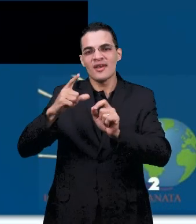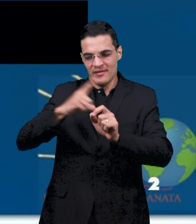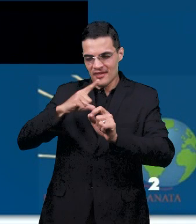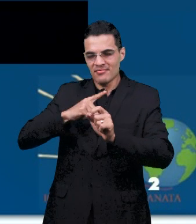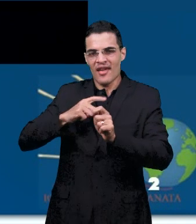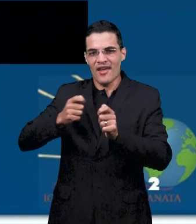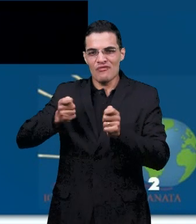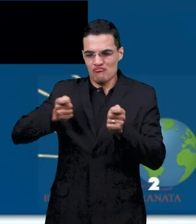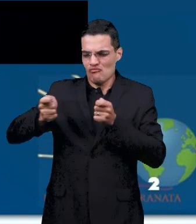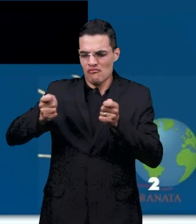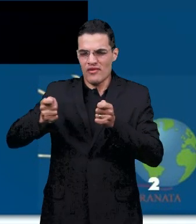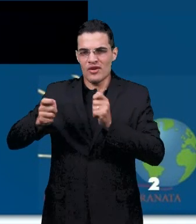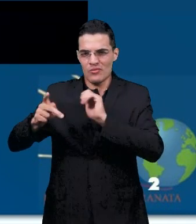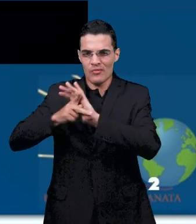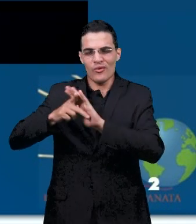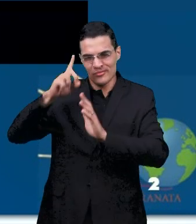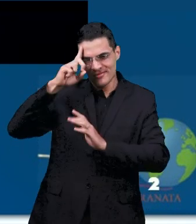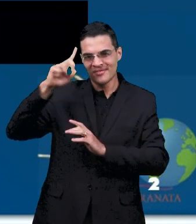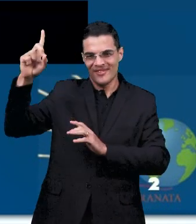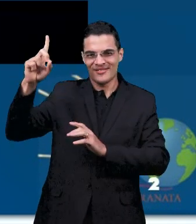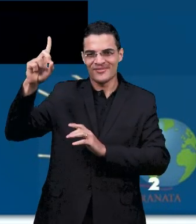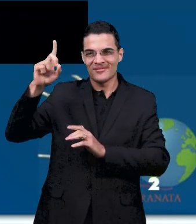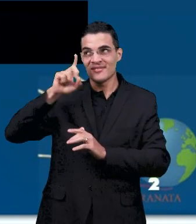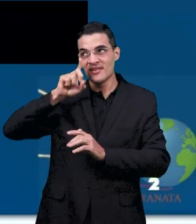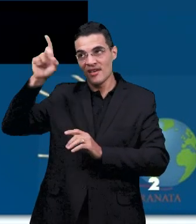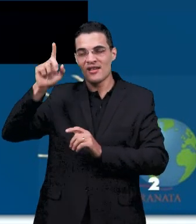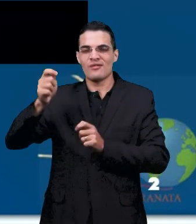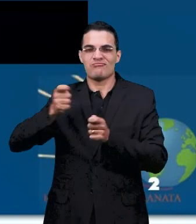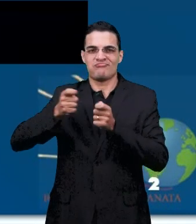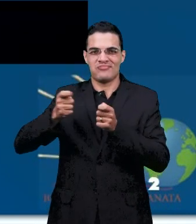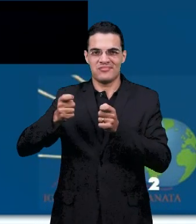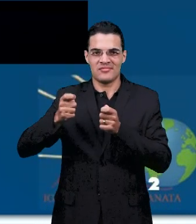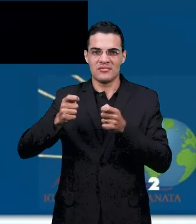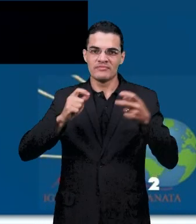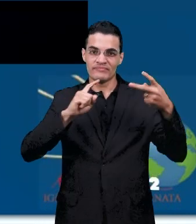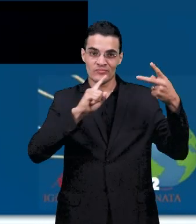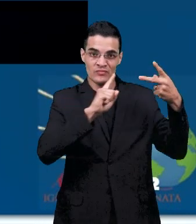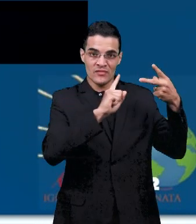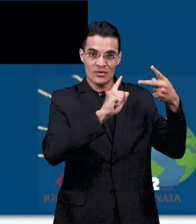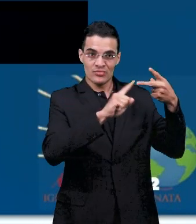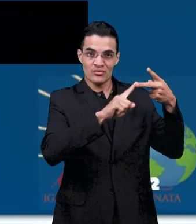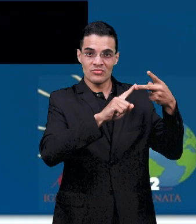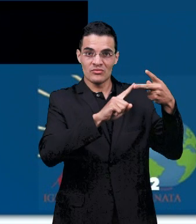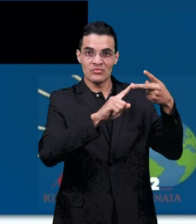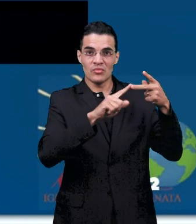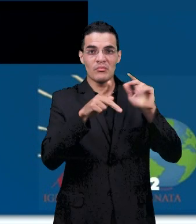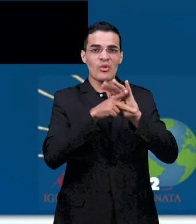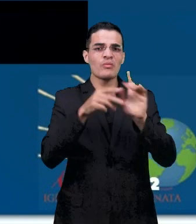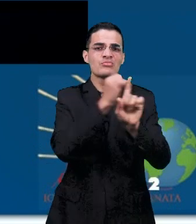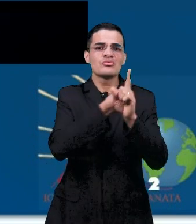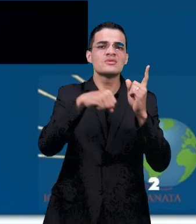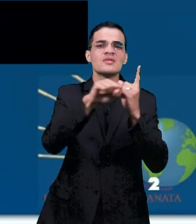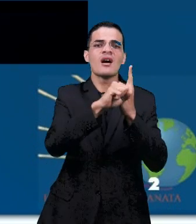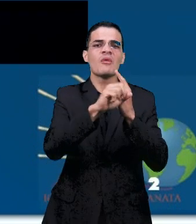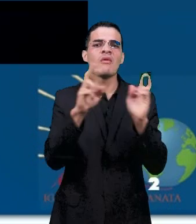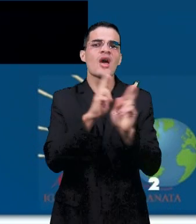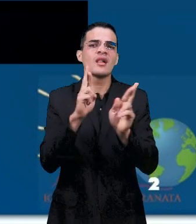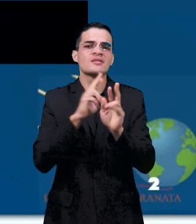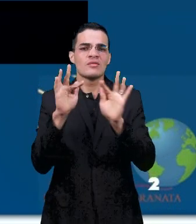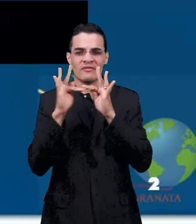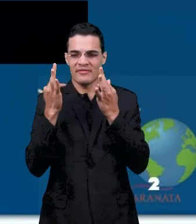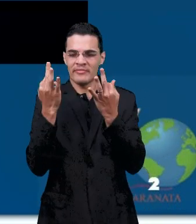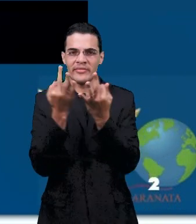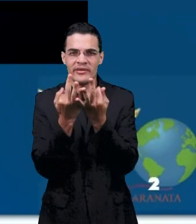Olha aqui, as irmãs, o quadro. A questão social, família, a questão econômica,